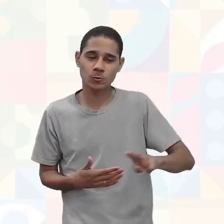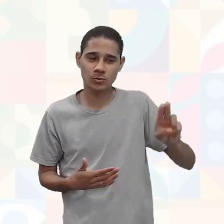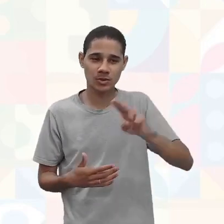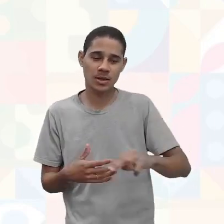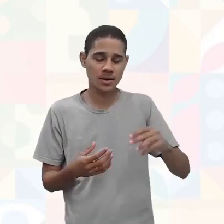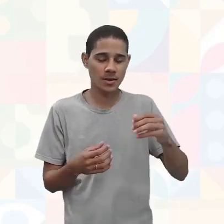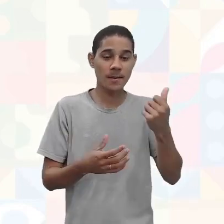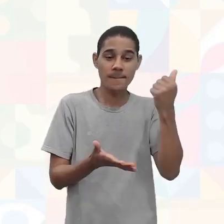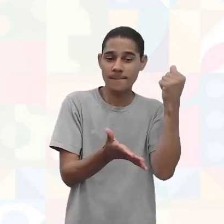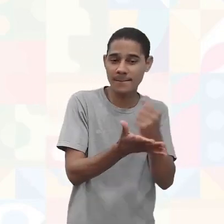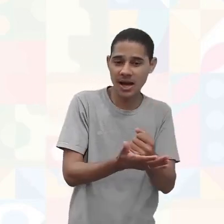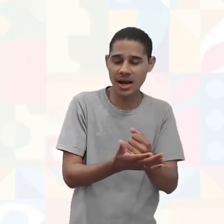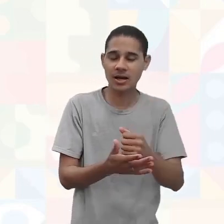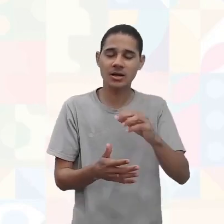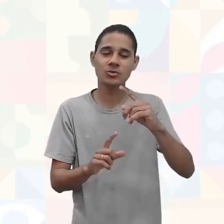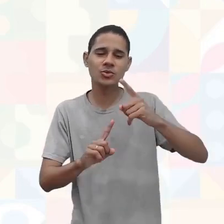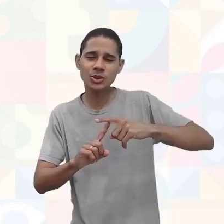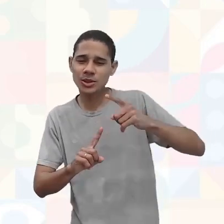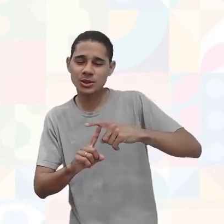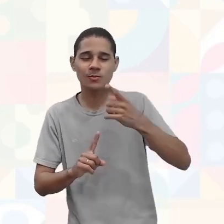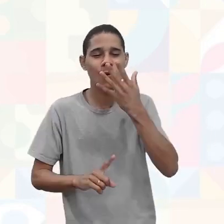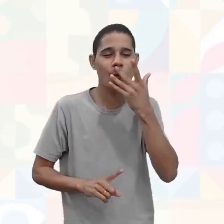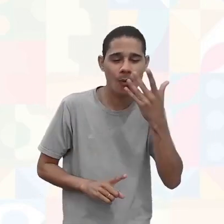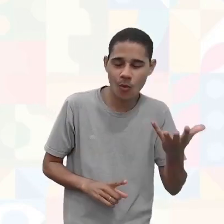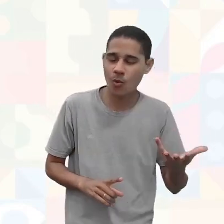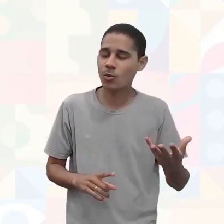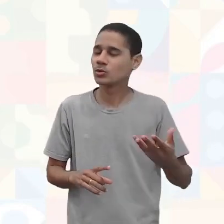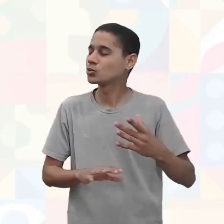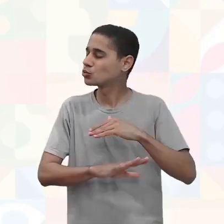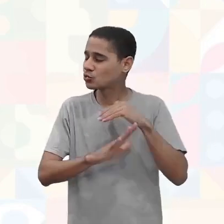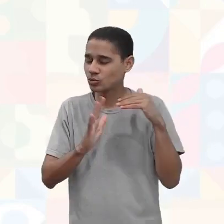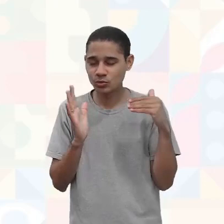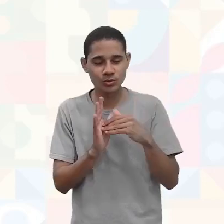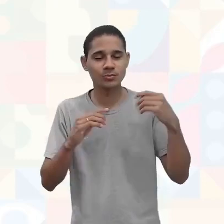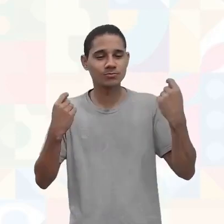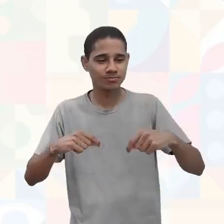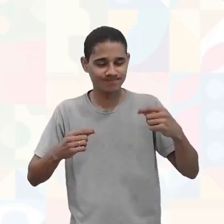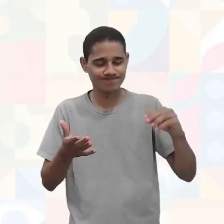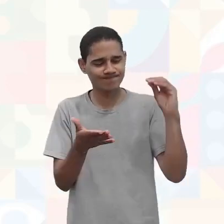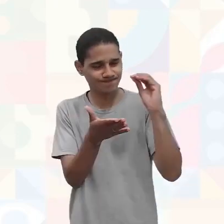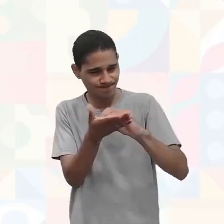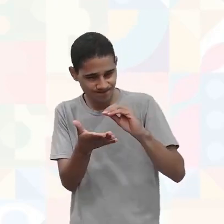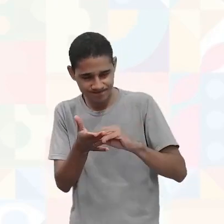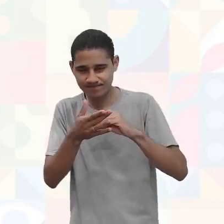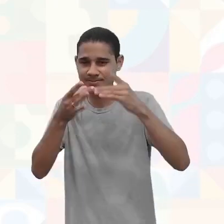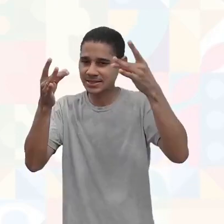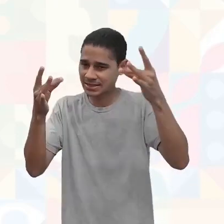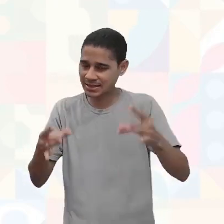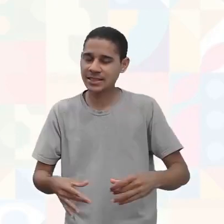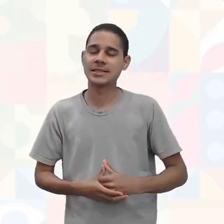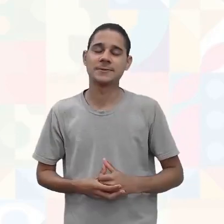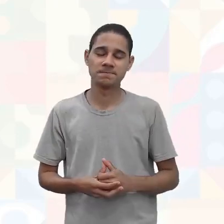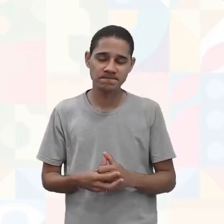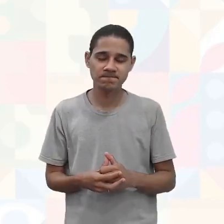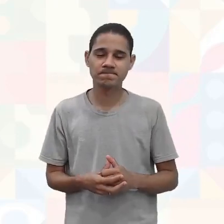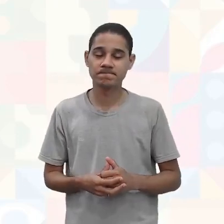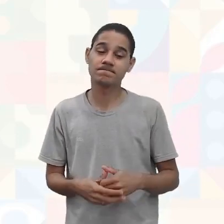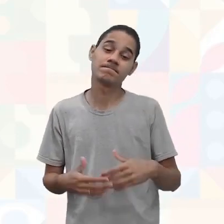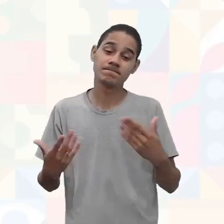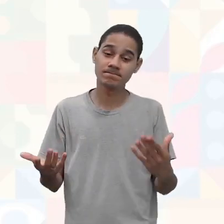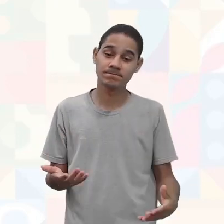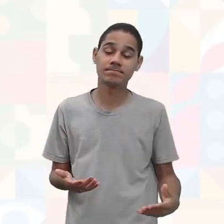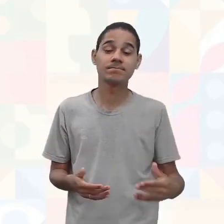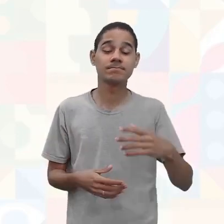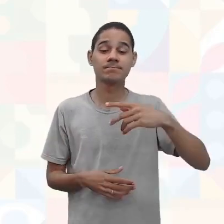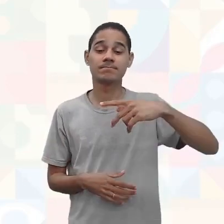marca, o tipo, a cor, tudo precisa realmente ser muito bem detalhado dentro dessa planta. Então, essa